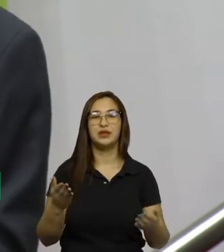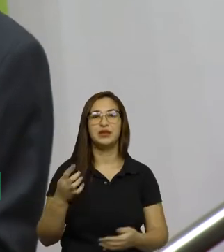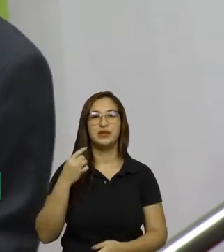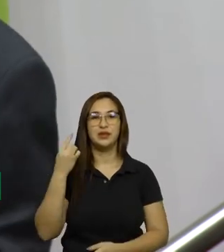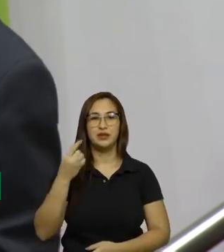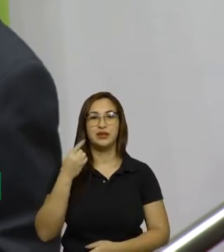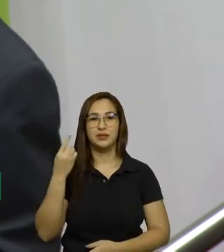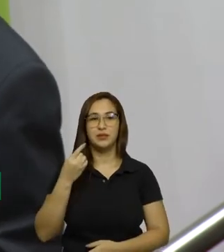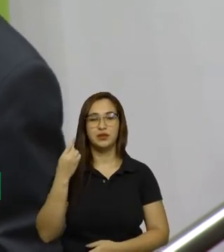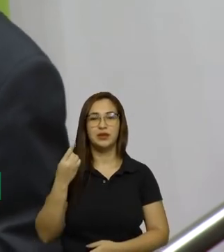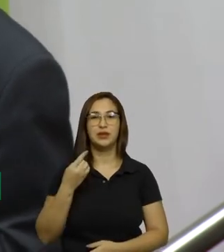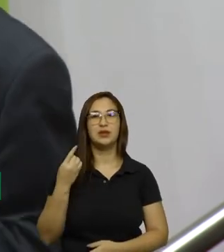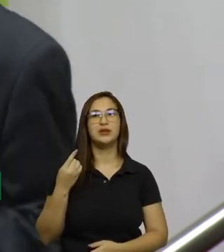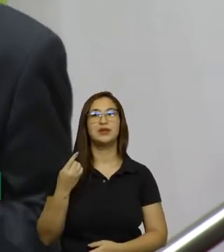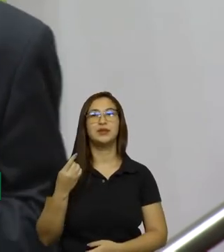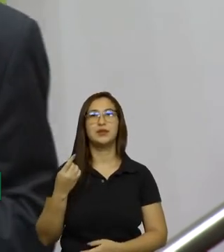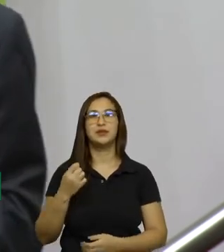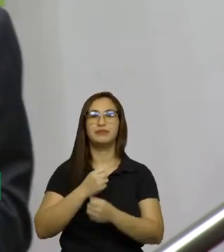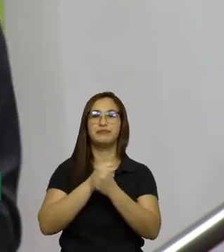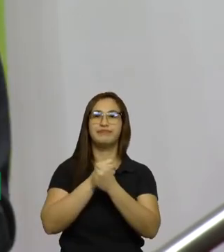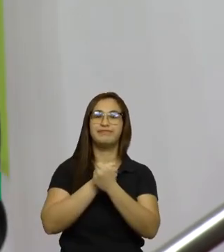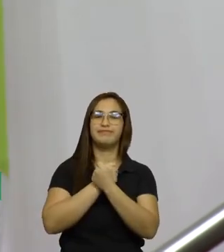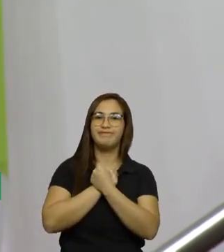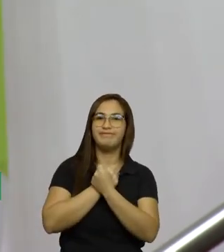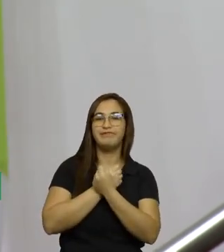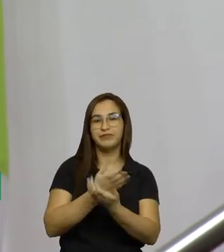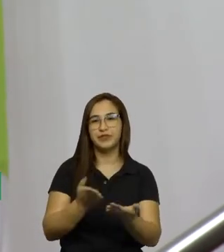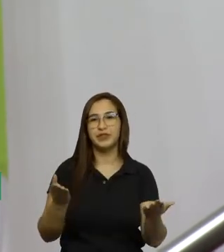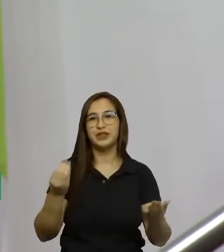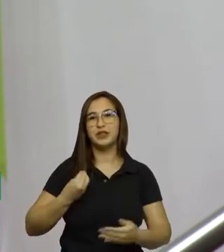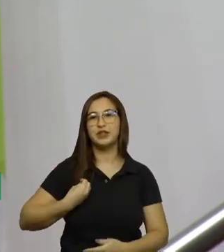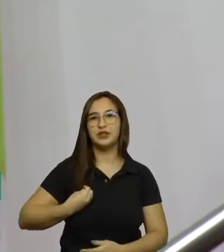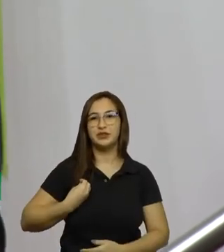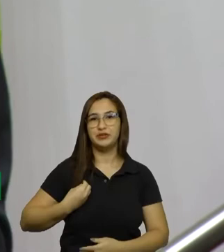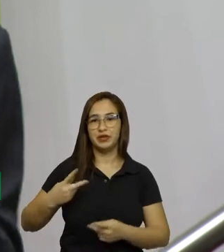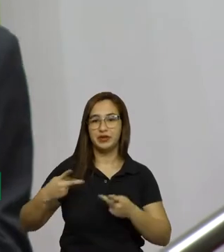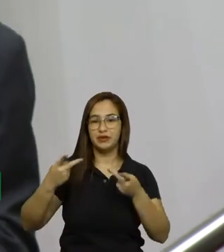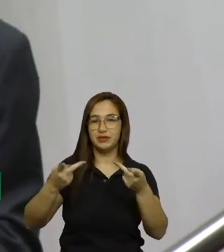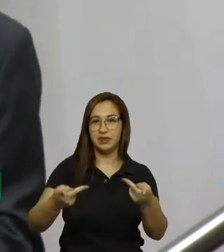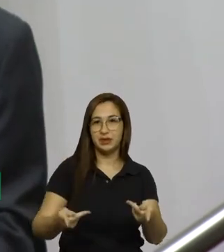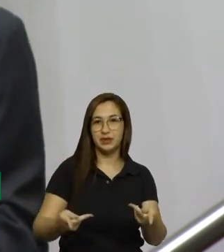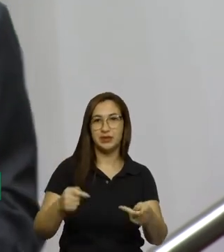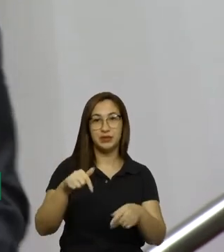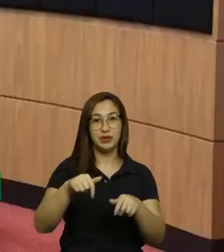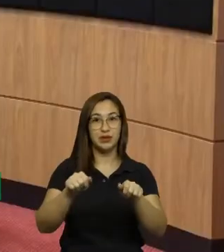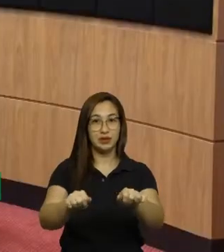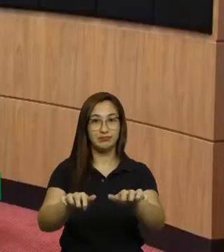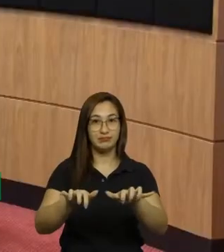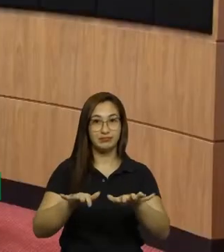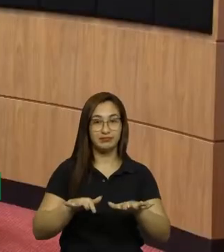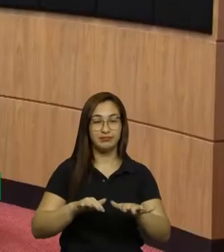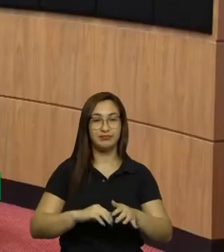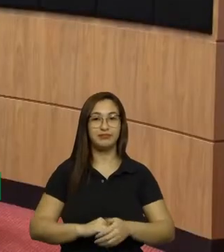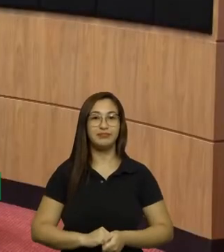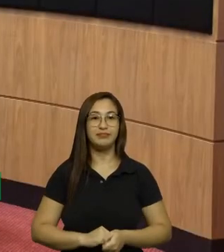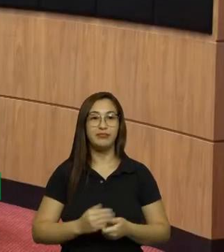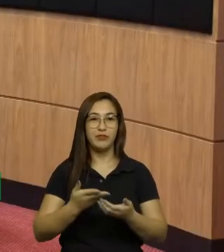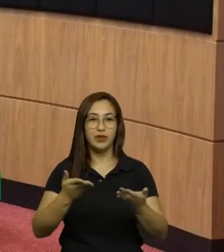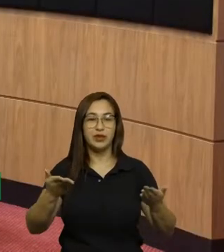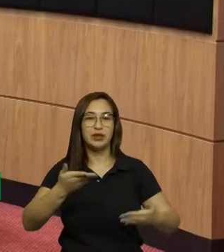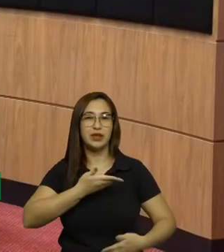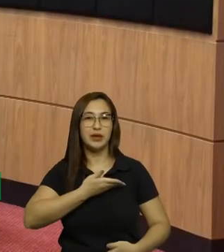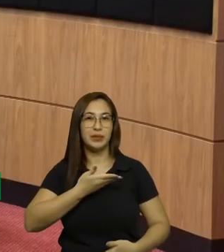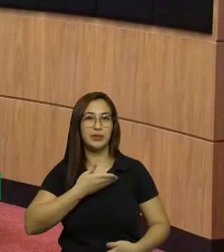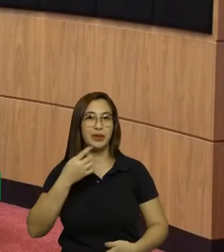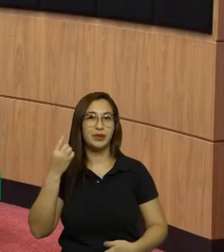sessão, saúdo aqui as pessoas que estão presencialmente também acompanhando essa sessão. Meus companheiros deputados,